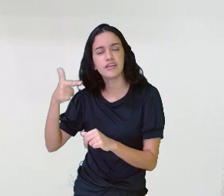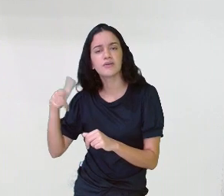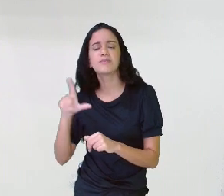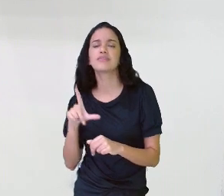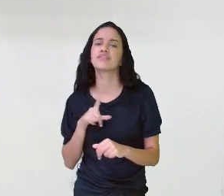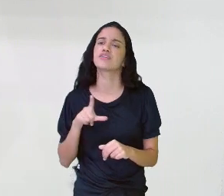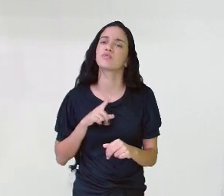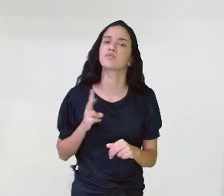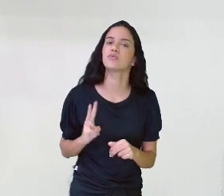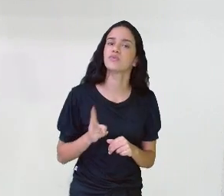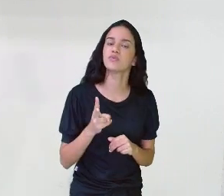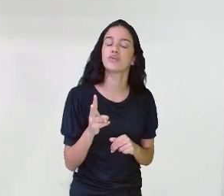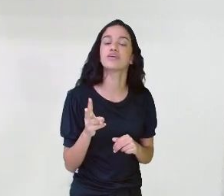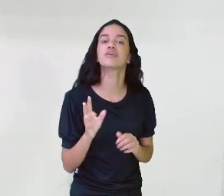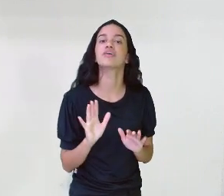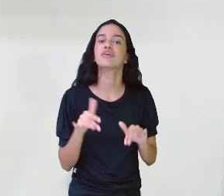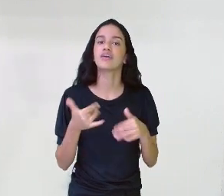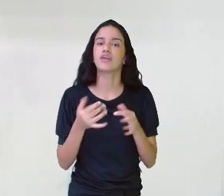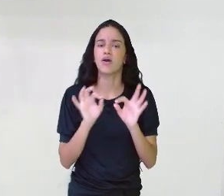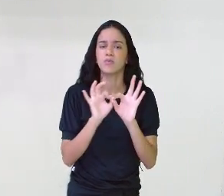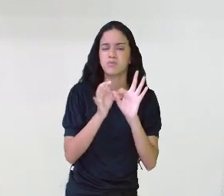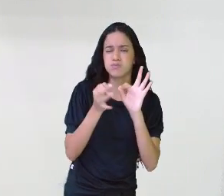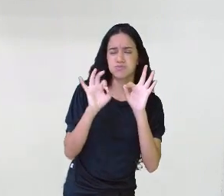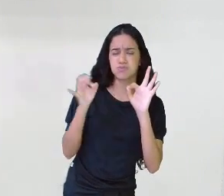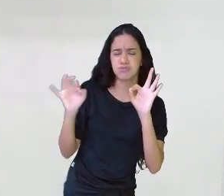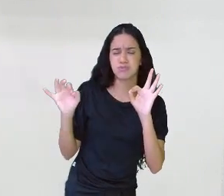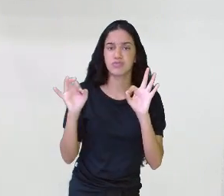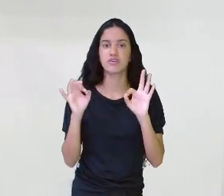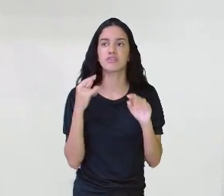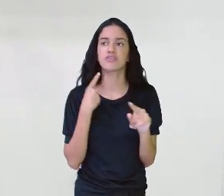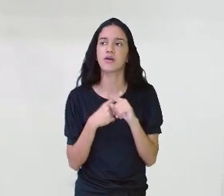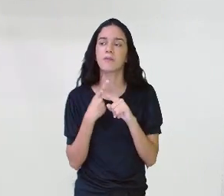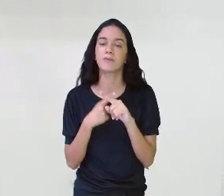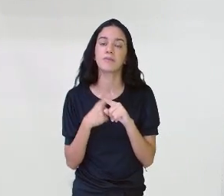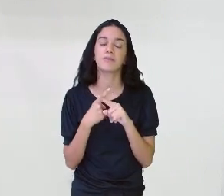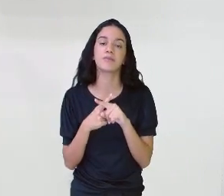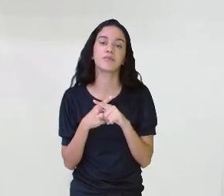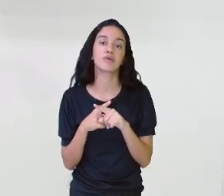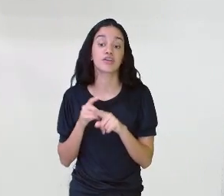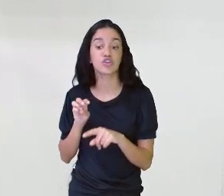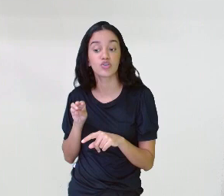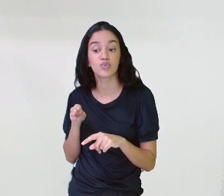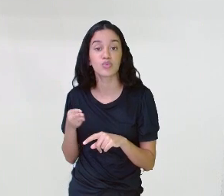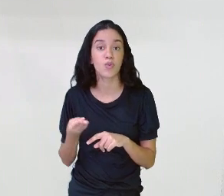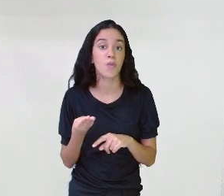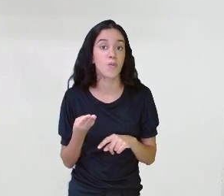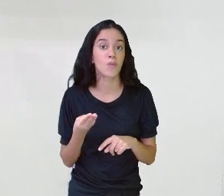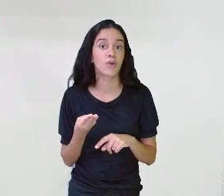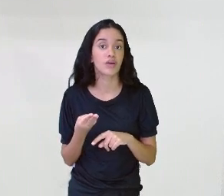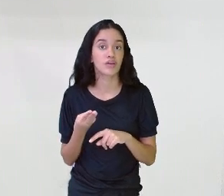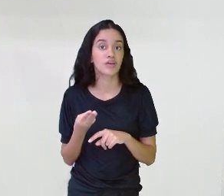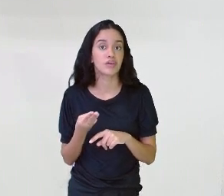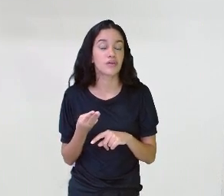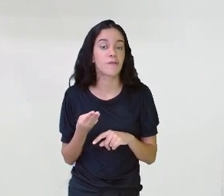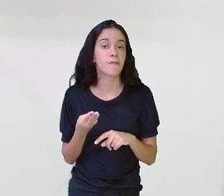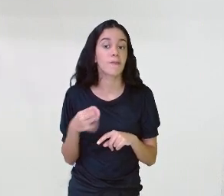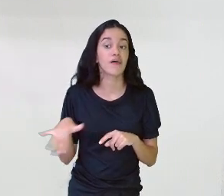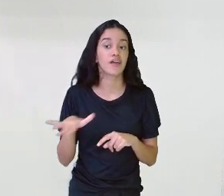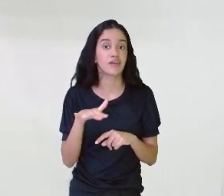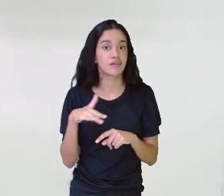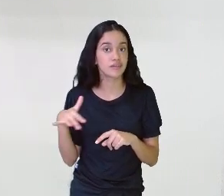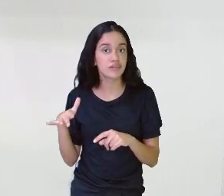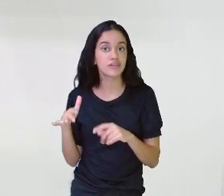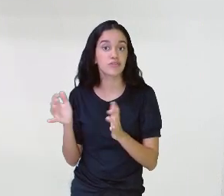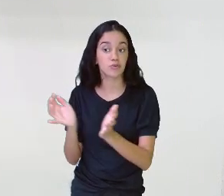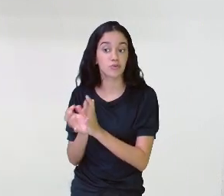Tem, mas aí o número, ele estica demais. Por que eu deixei na unidade de milhão? Por que eu deixei na classe do milhão?